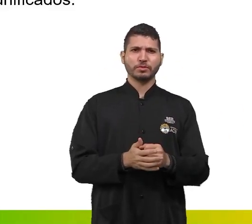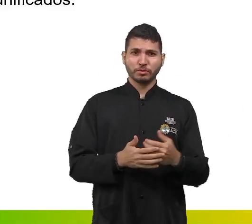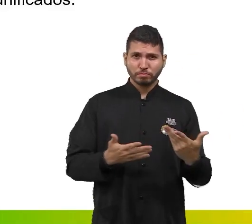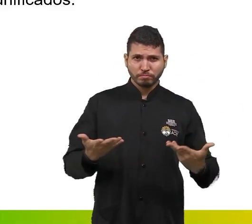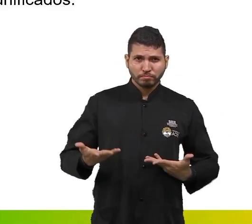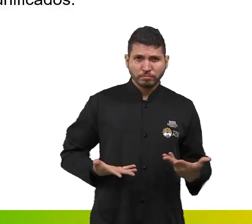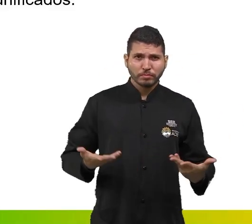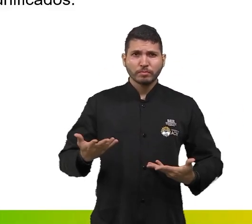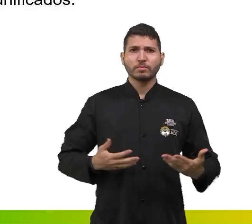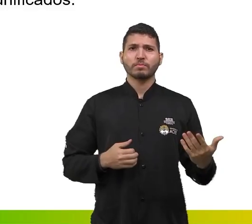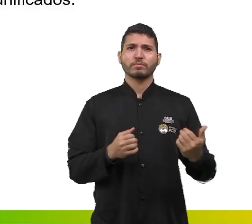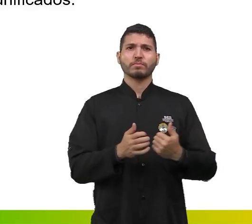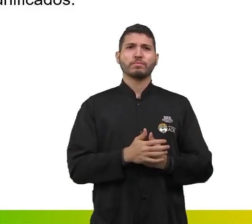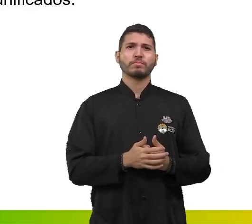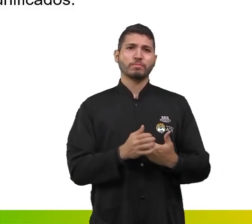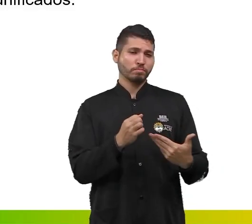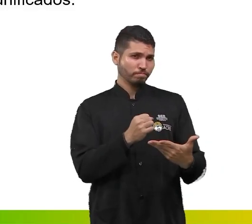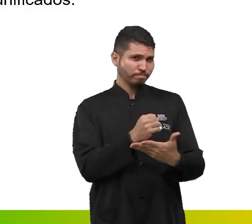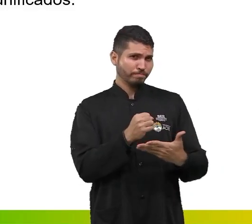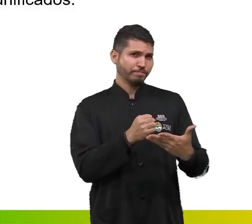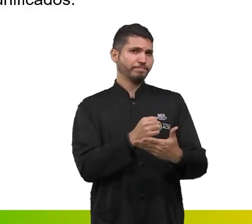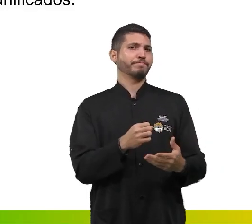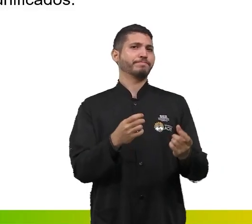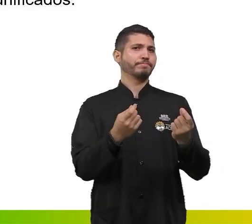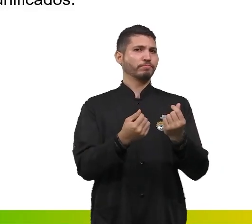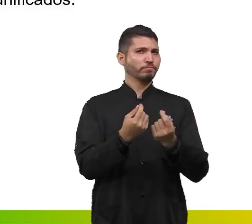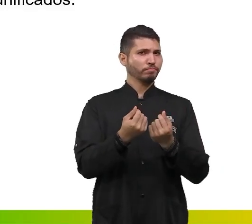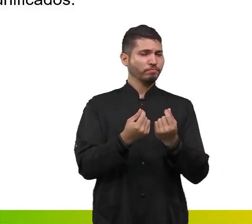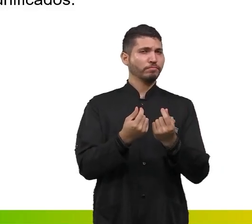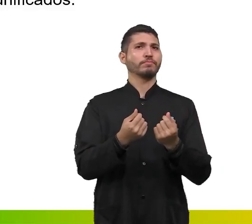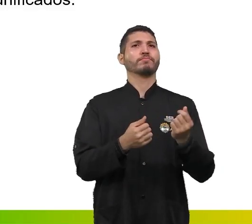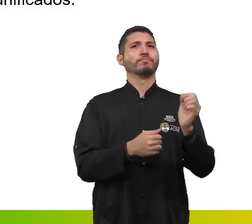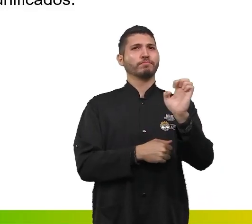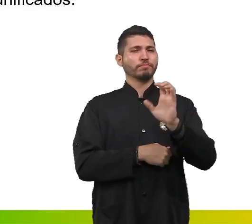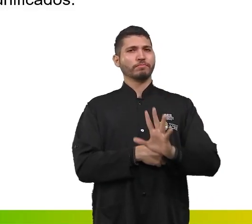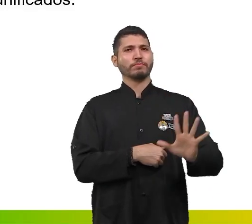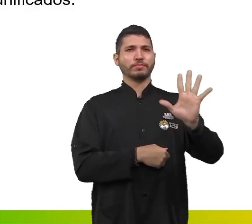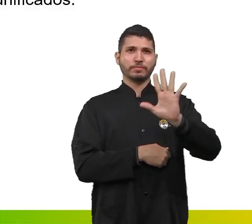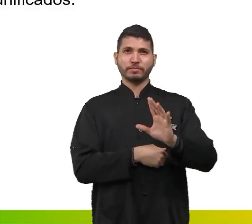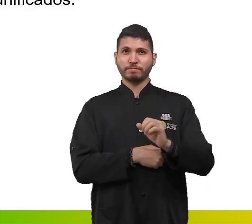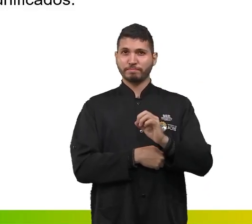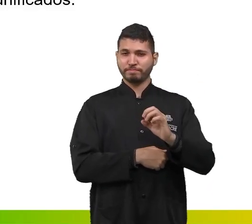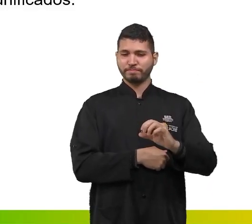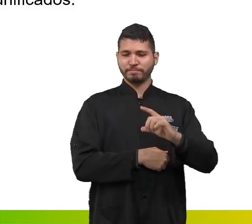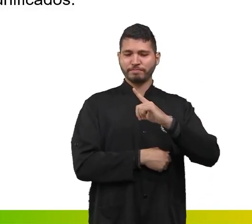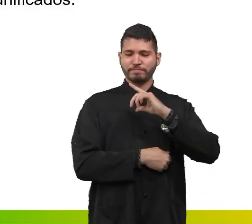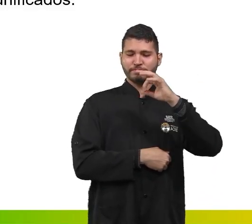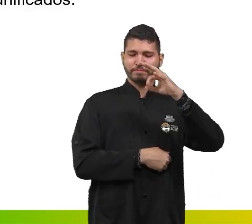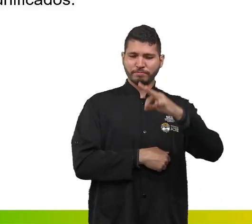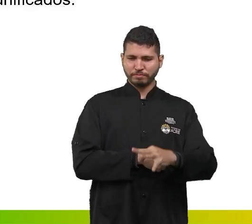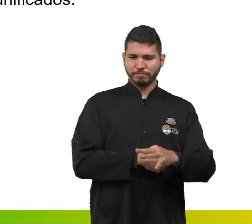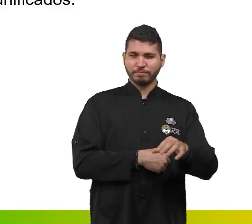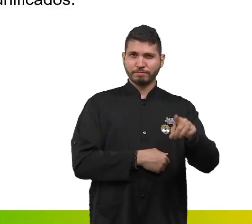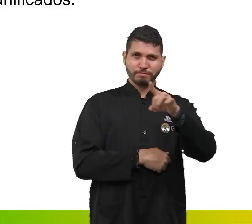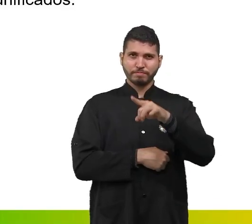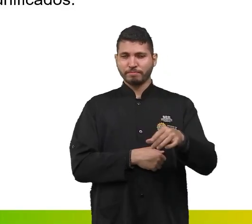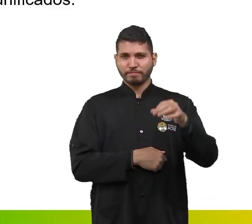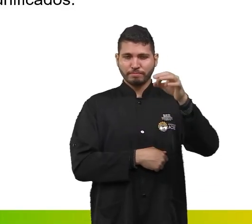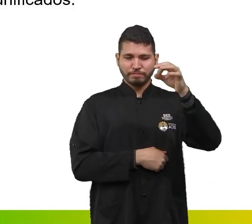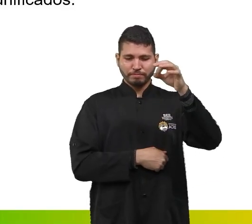quero resolver essa questão da seguinte maneira. E agora eu sei que muitos de vocês já marcaram e marcaram a alternativa correta. Mas olha